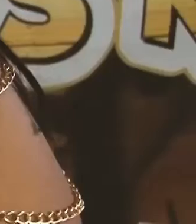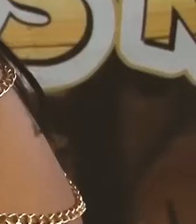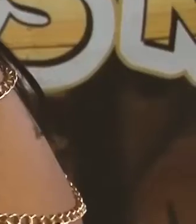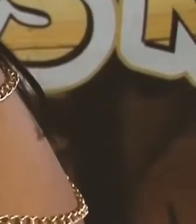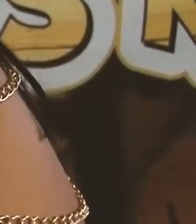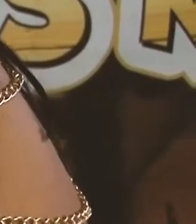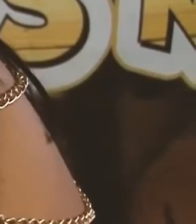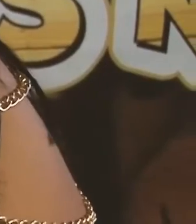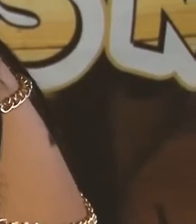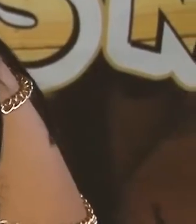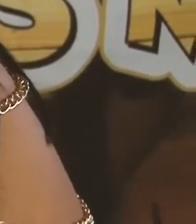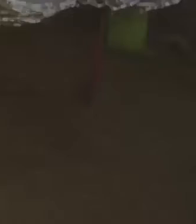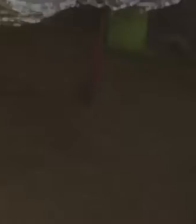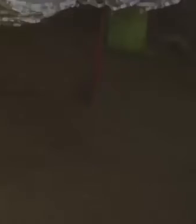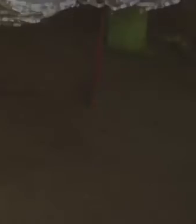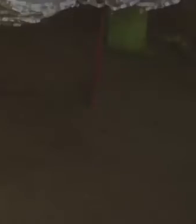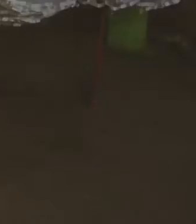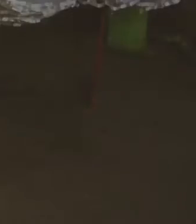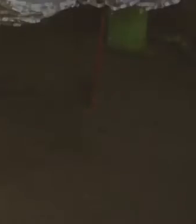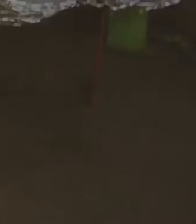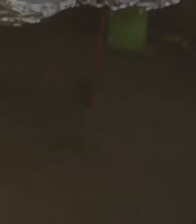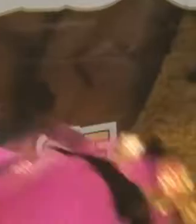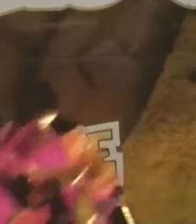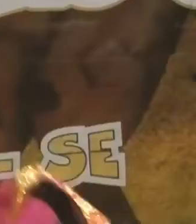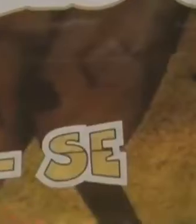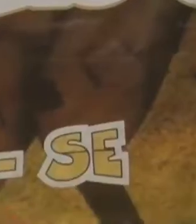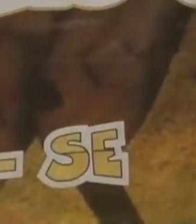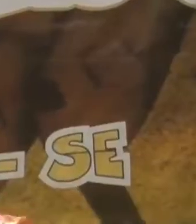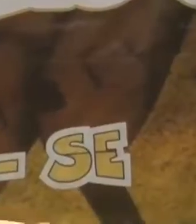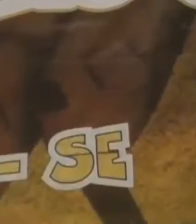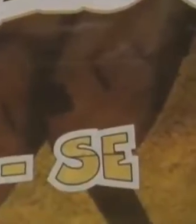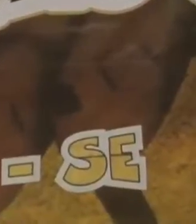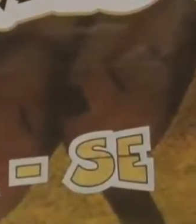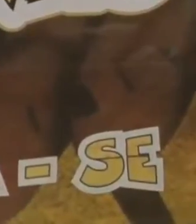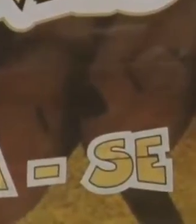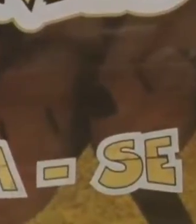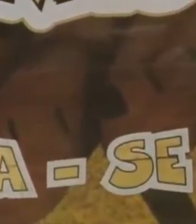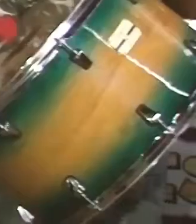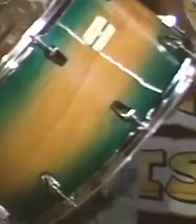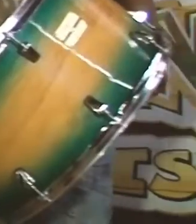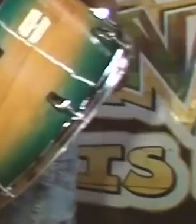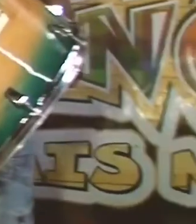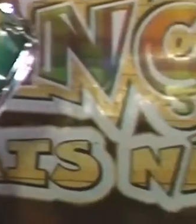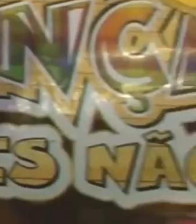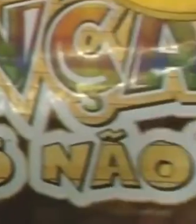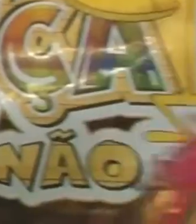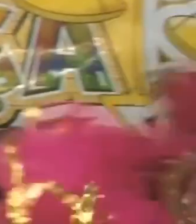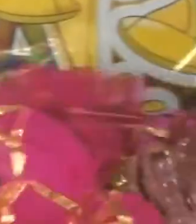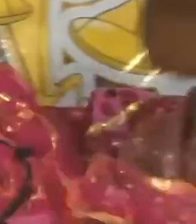da quadrilha por amor quando eu parar eu quero deixar o legado para uma mulher